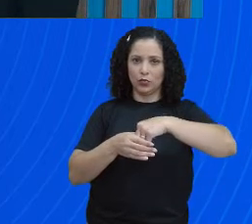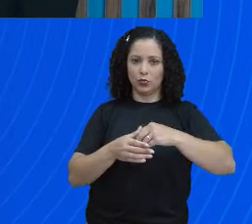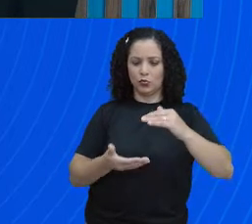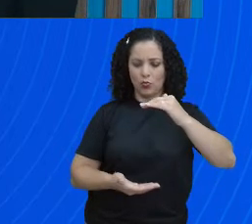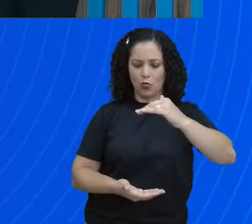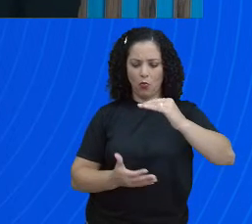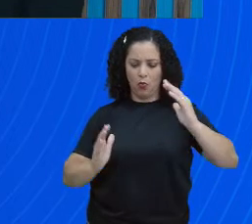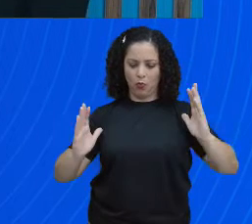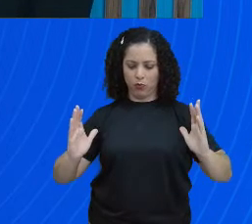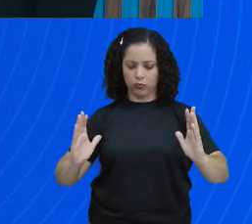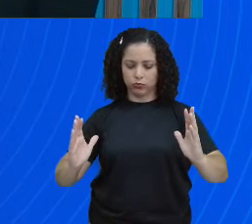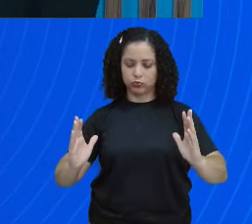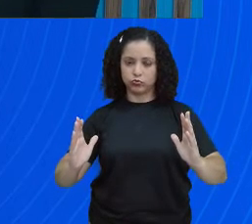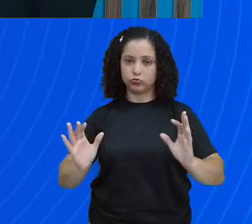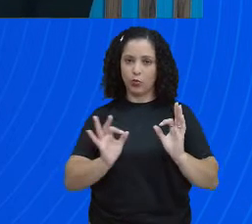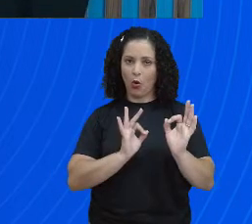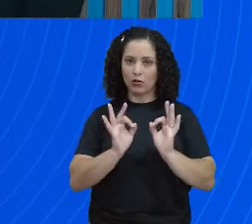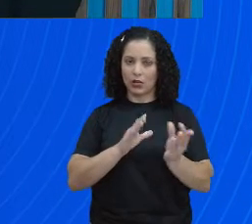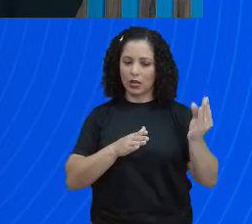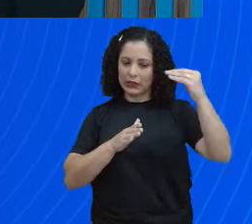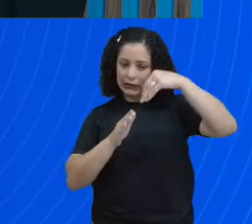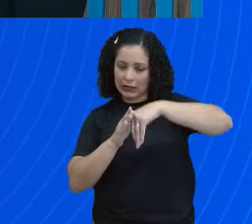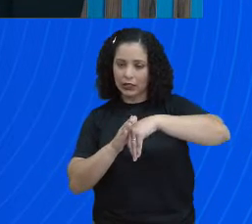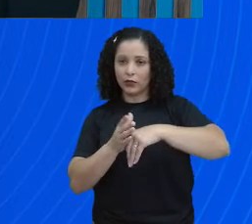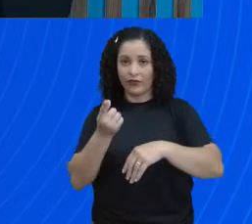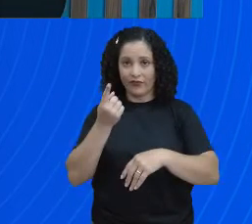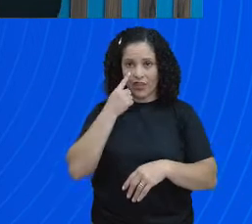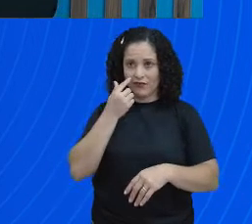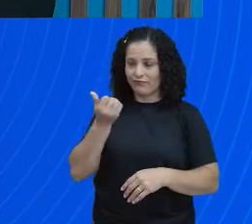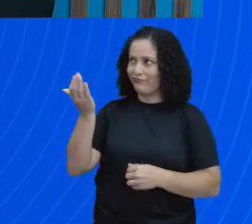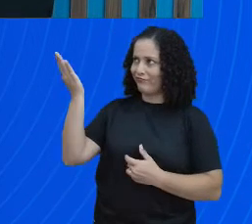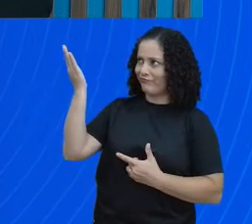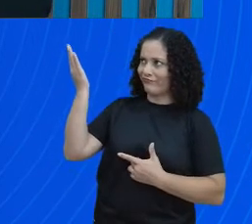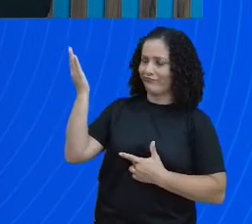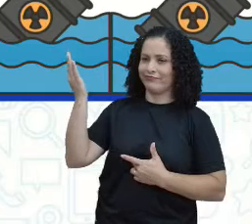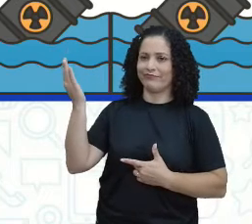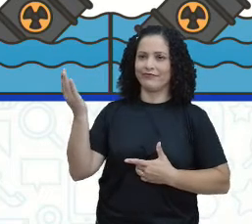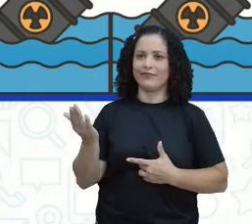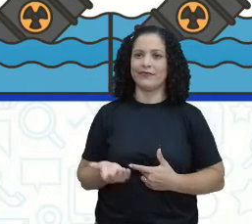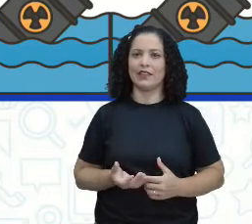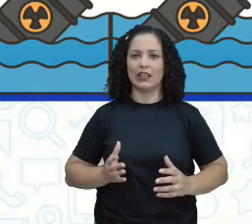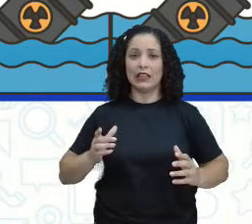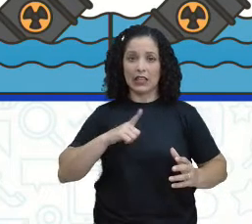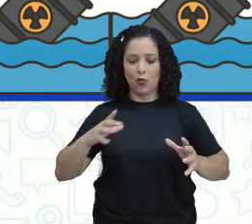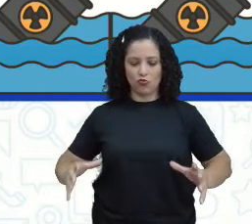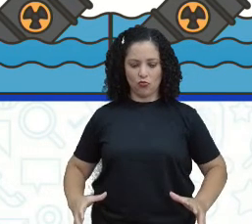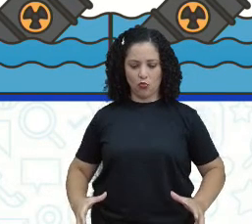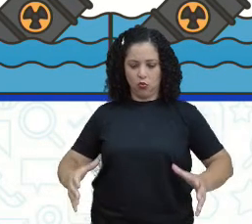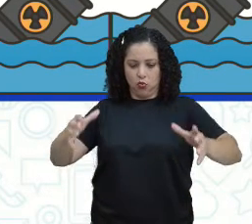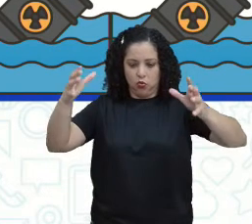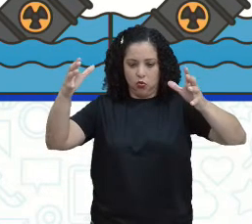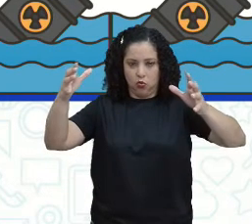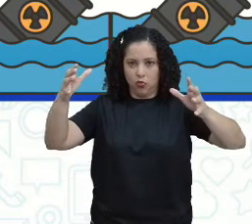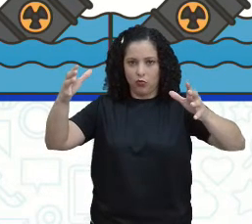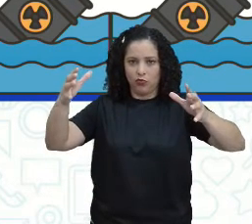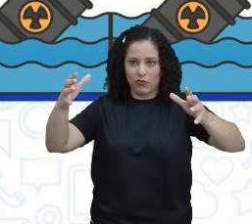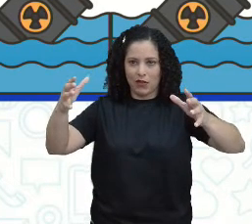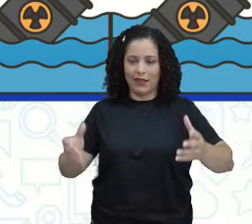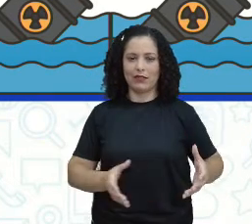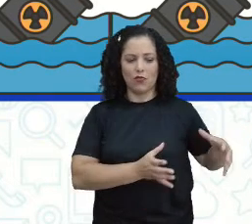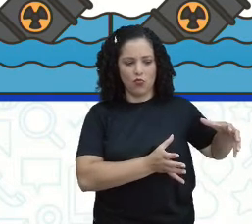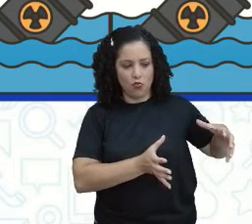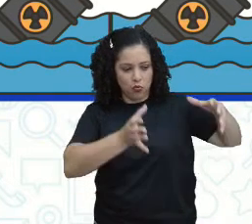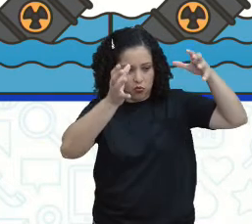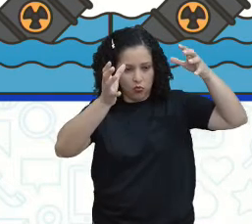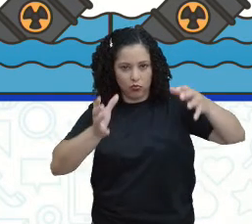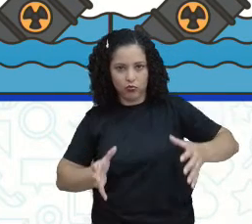vai armazenar ele adequadamente, né? Olha só, vocês estão vendo aqui esses tonéis, né? Que eu coloquei essas figuras aqui